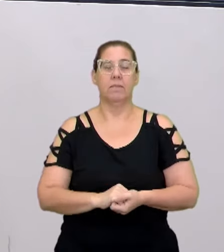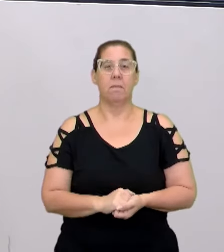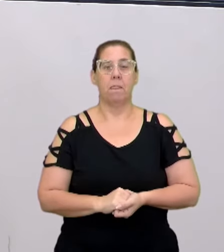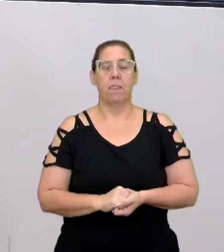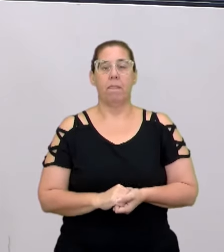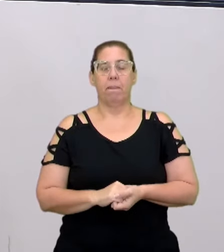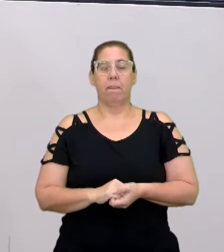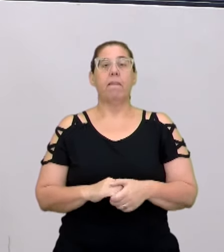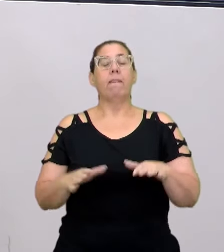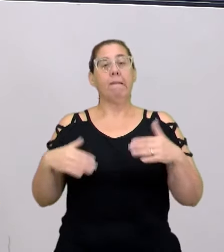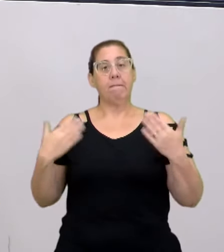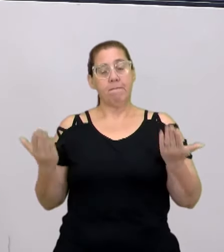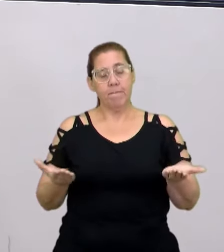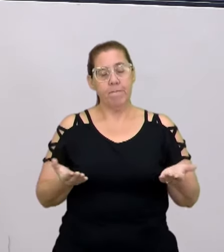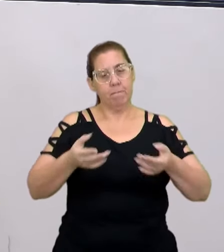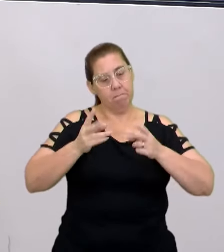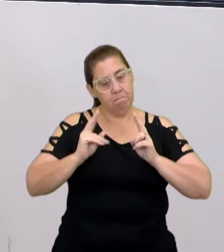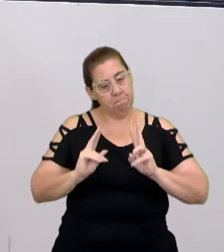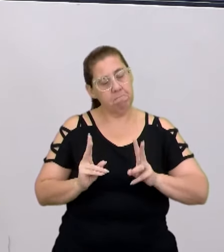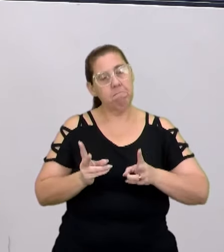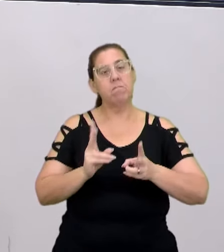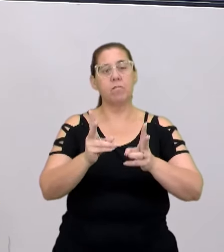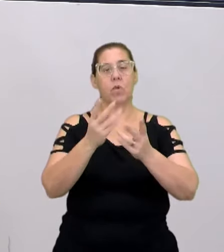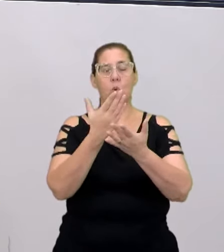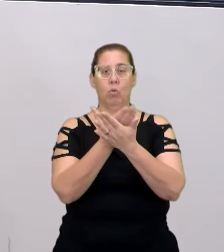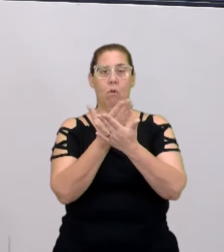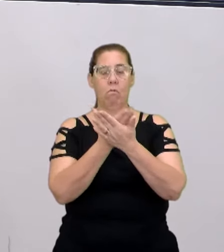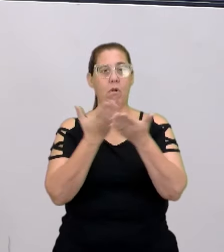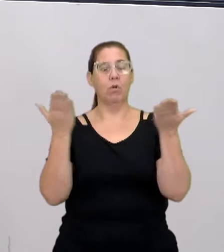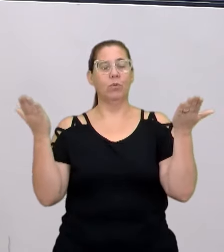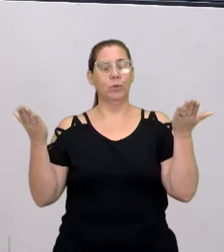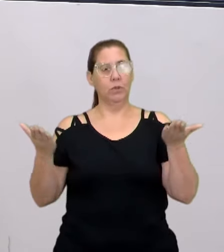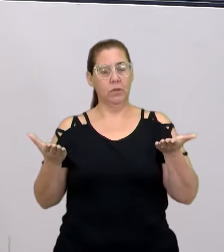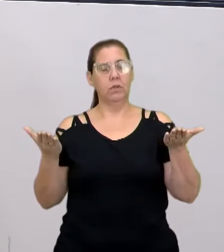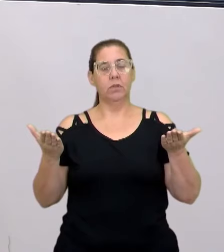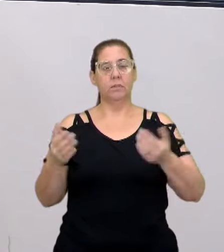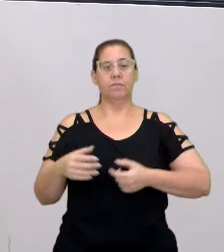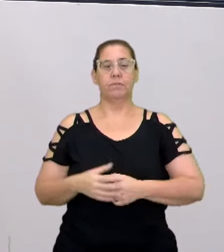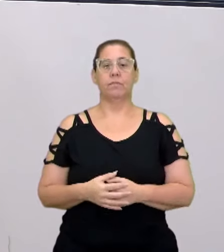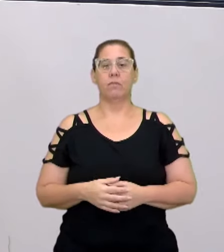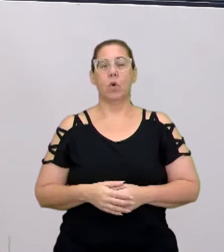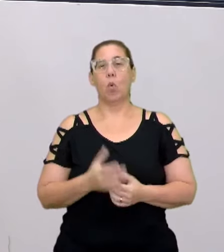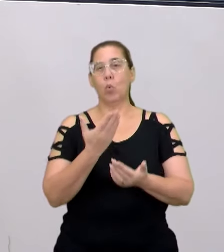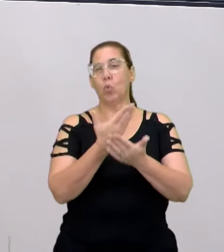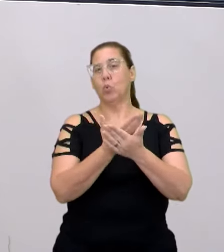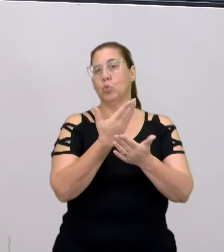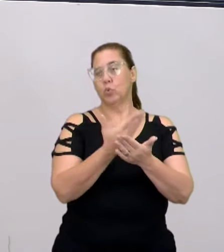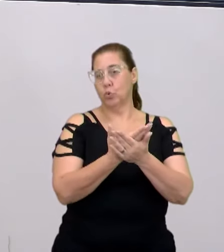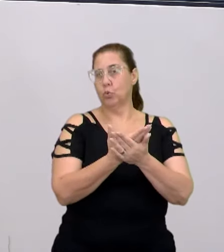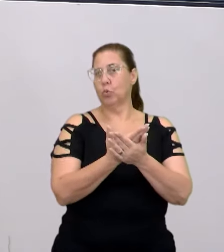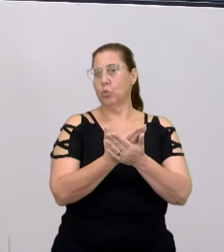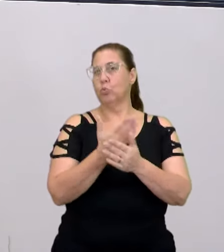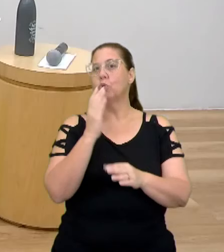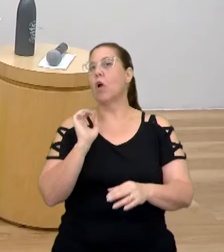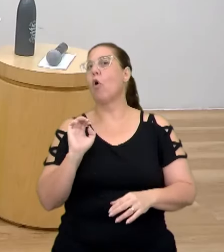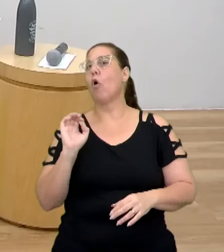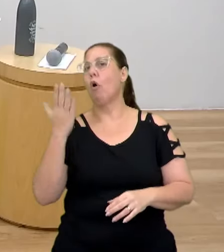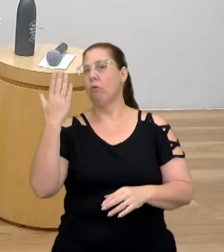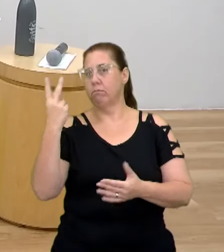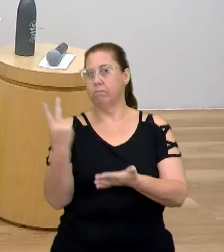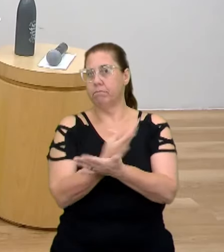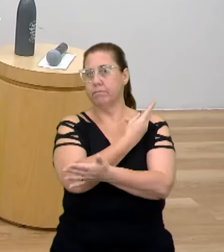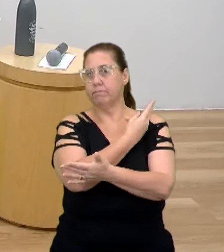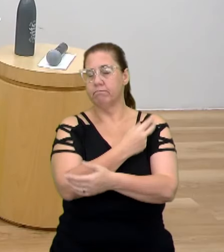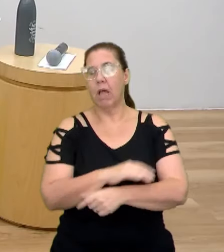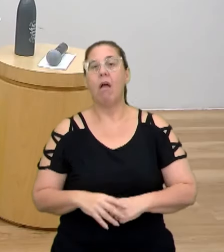né, vamos então continuar a nossa aula de hoje com mais um estudo de caso, né, Evê? Então a gente